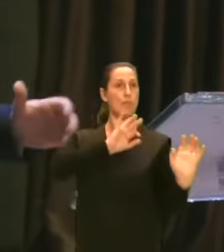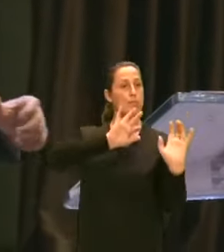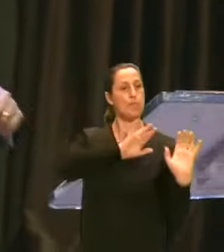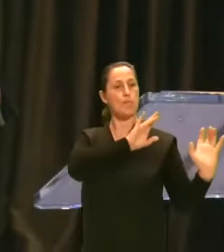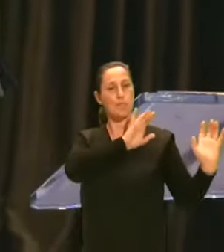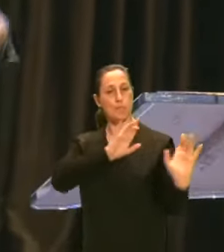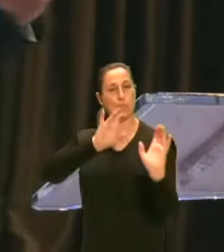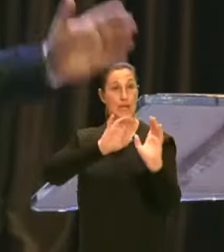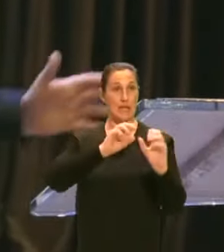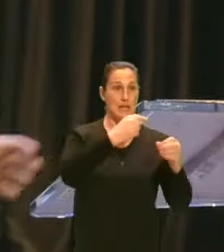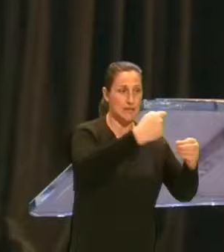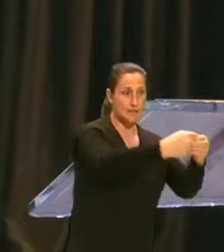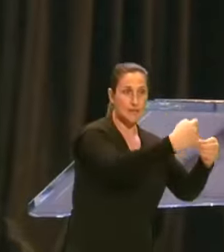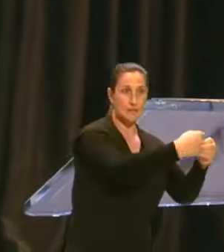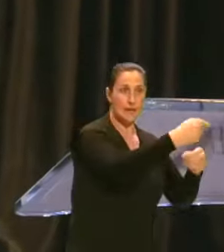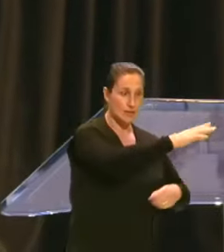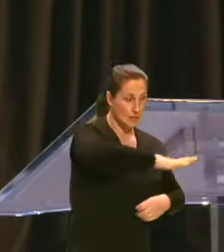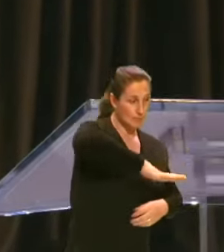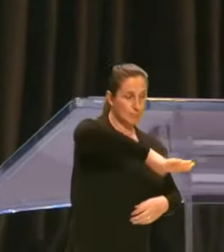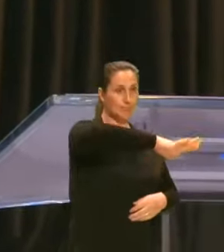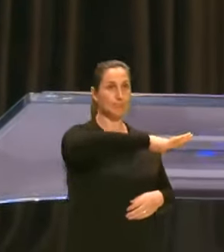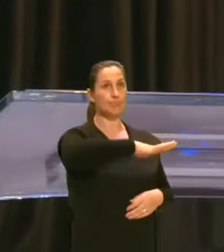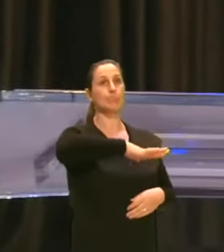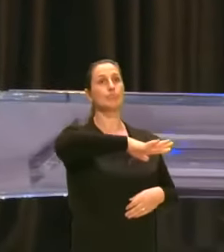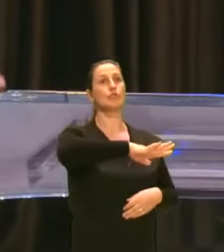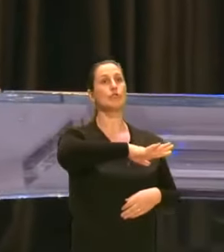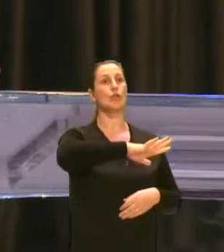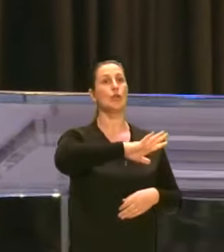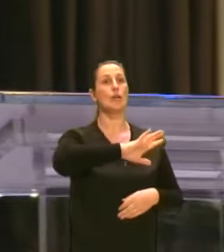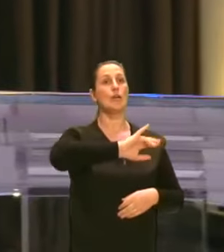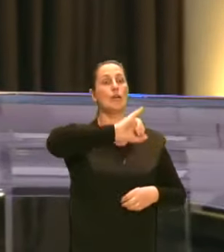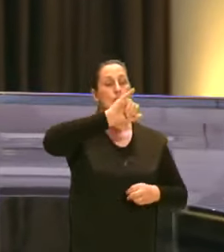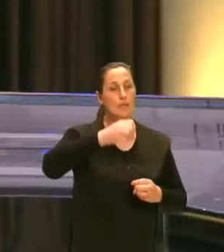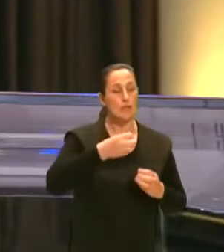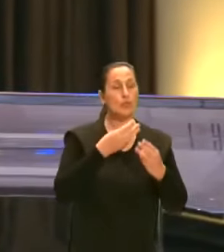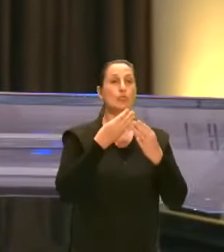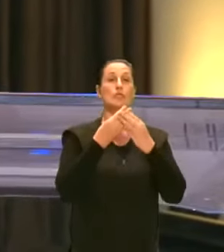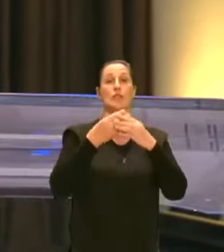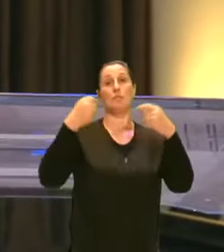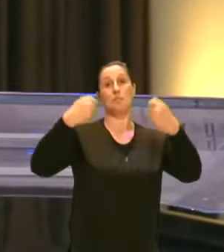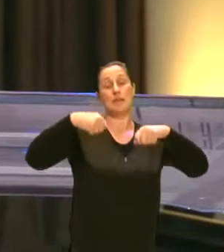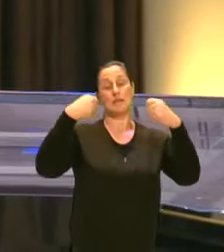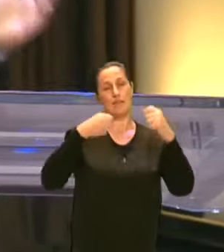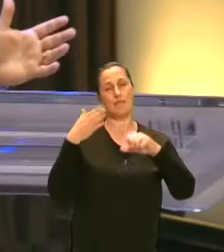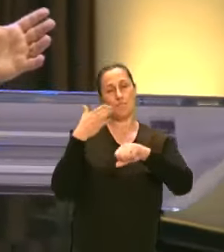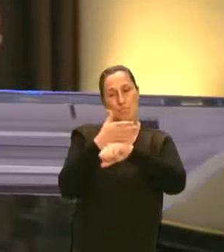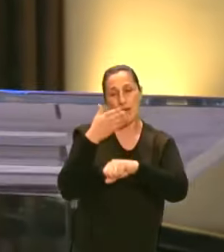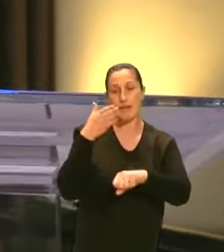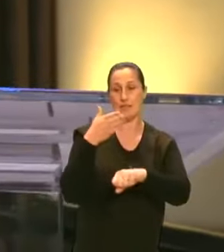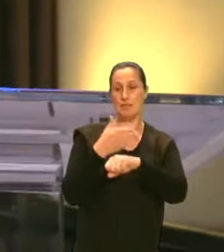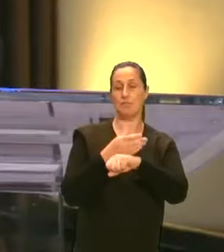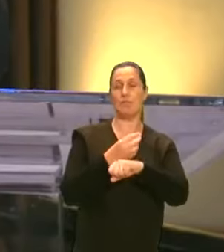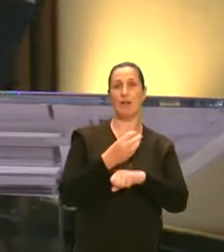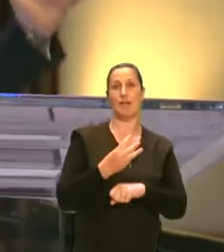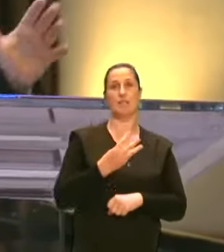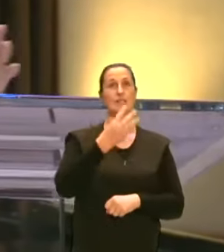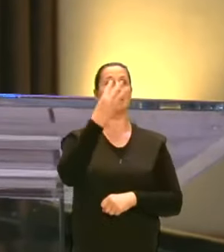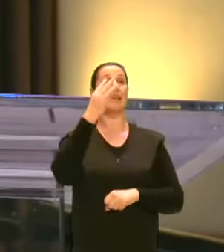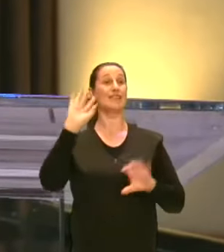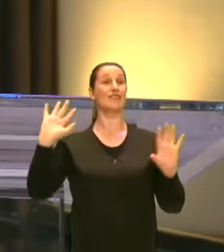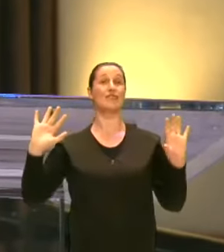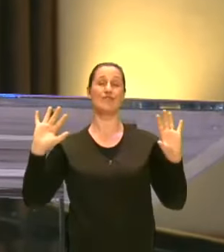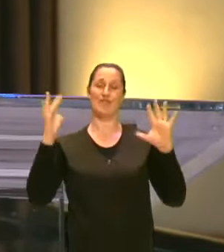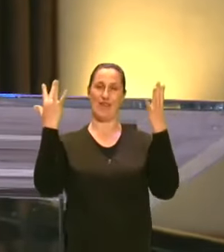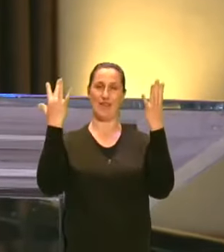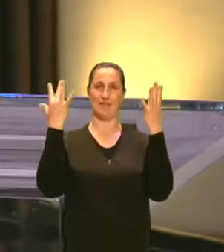estavam na sua cidade, estavam na sua região, e aí então o judeu ele tinha que participar dentre 3 grandes festas